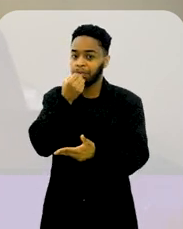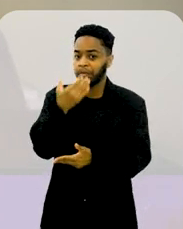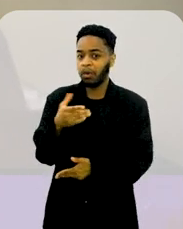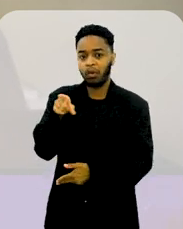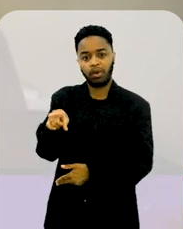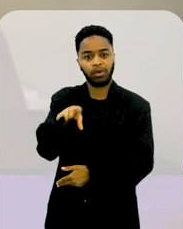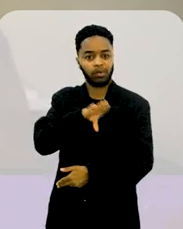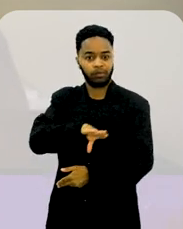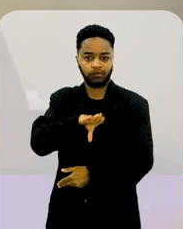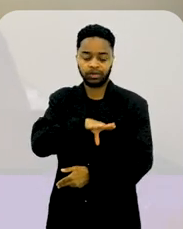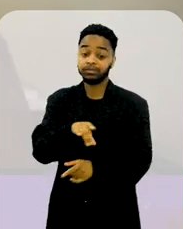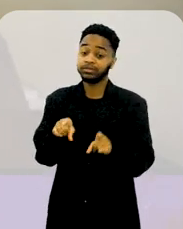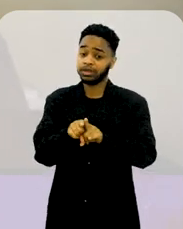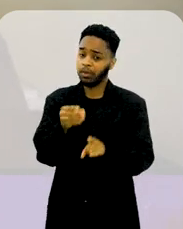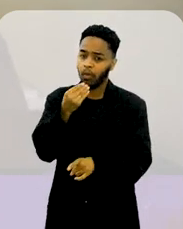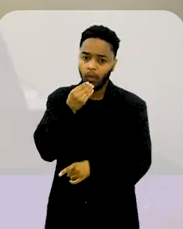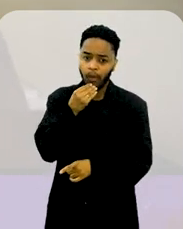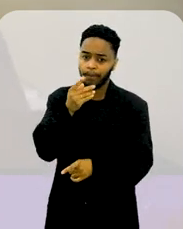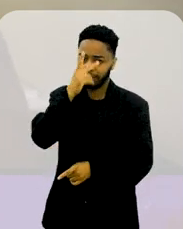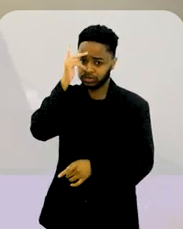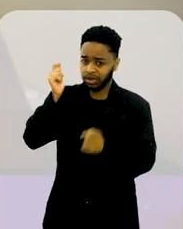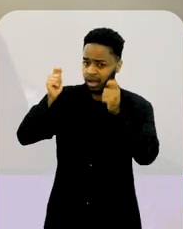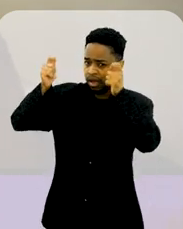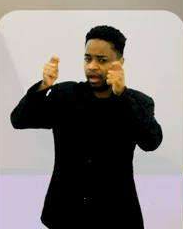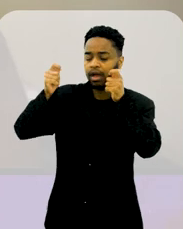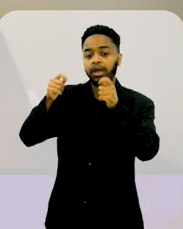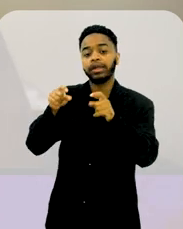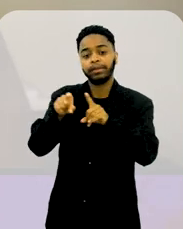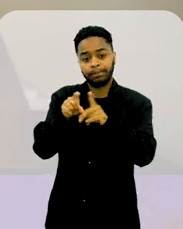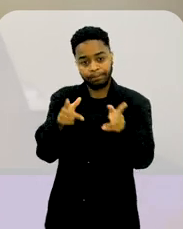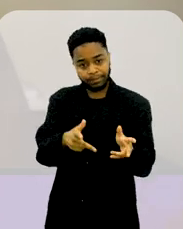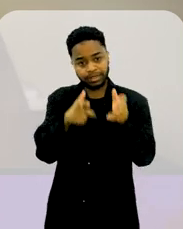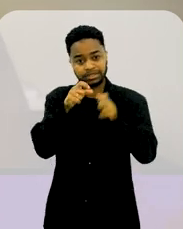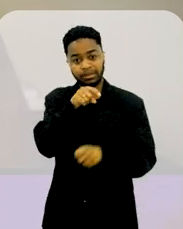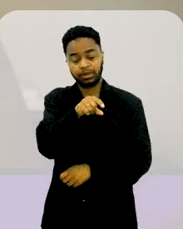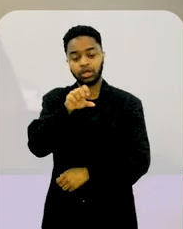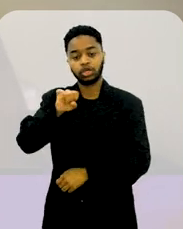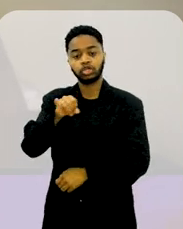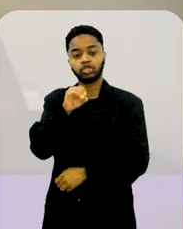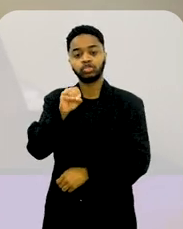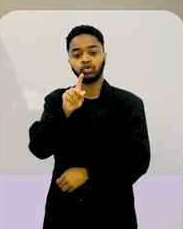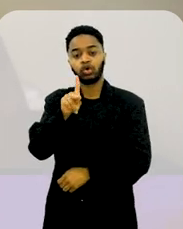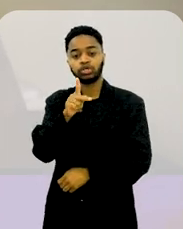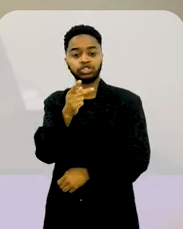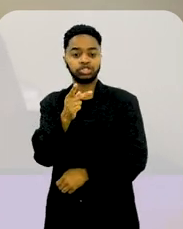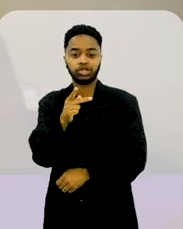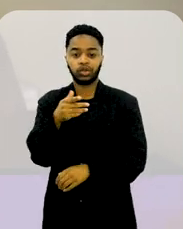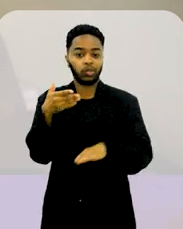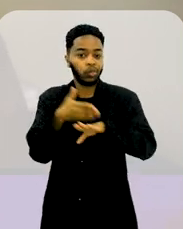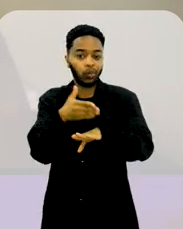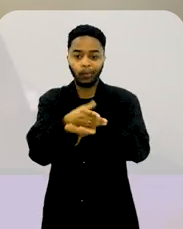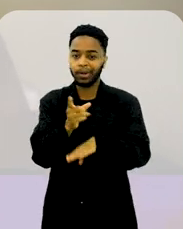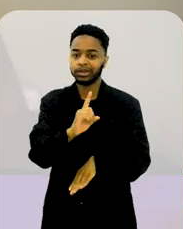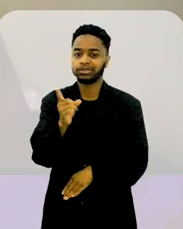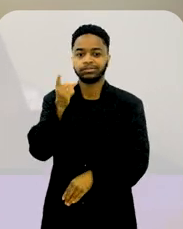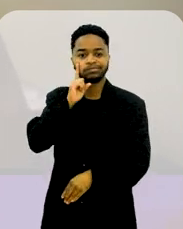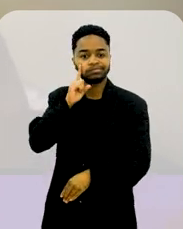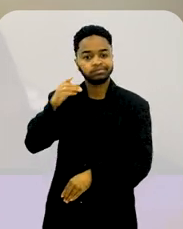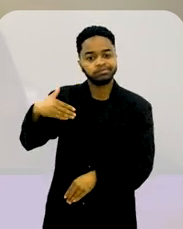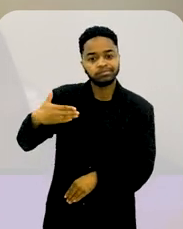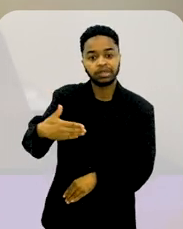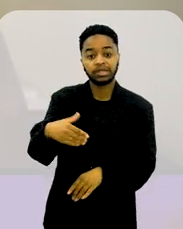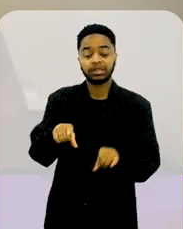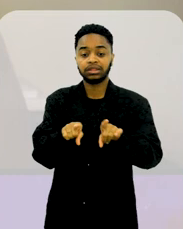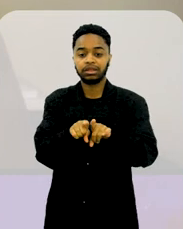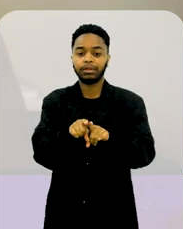percebo claramente o torcedor também que o Josh Wonder é um empresário que não tá aqui no dia a dia também coloca